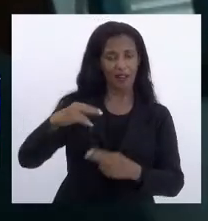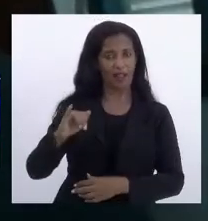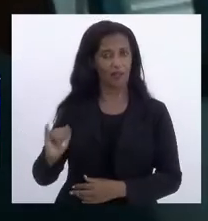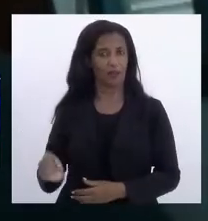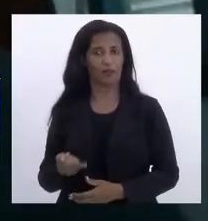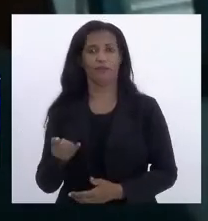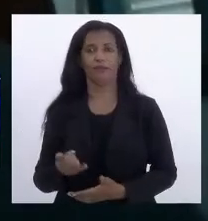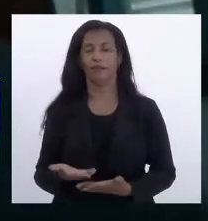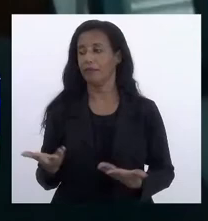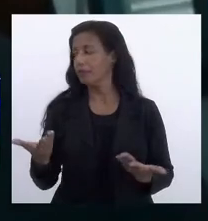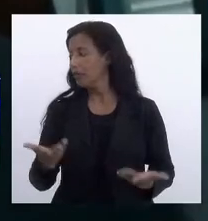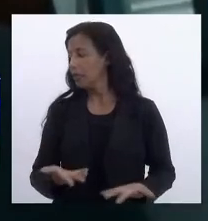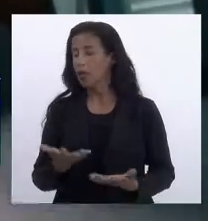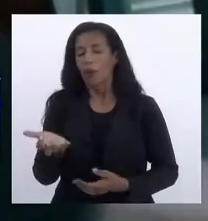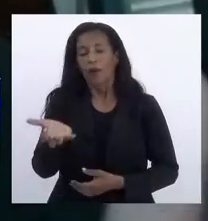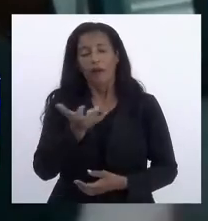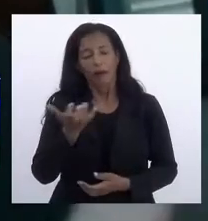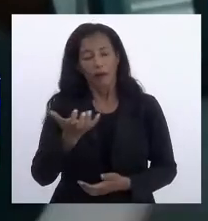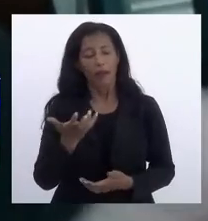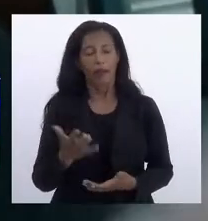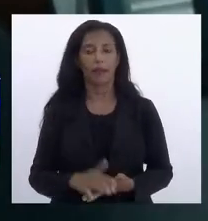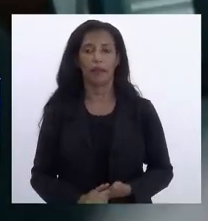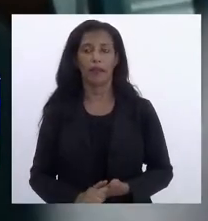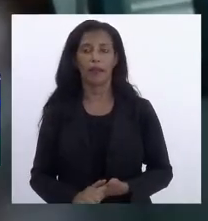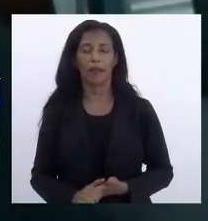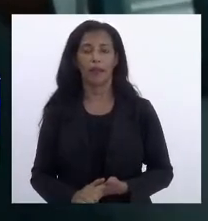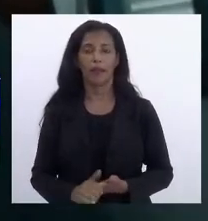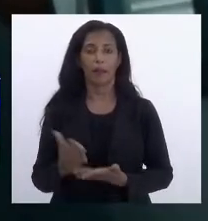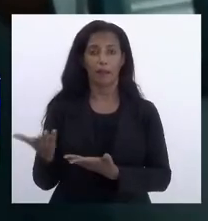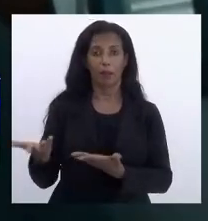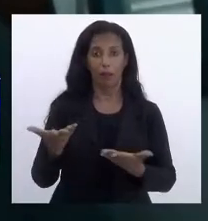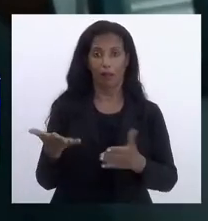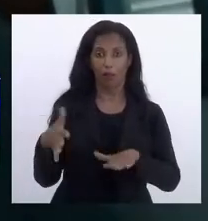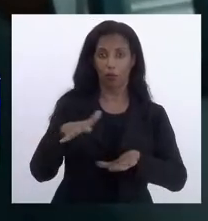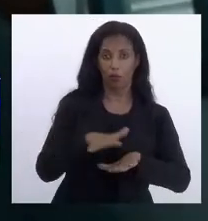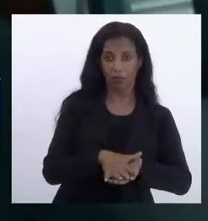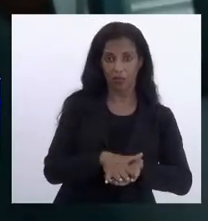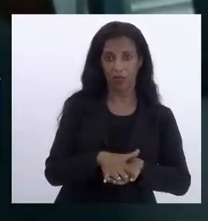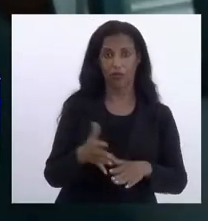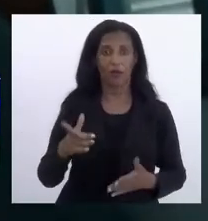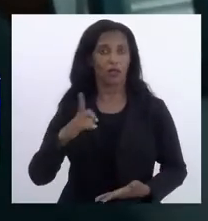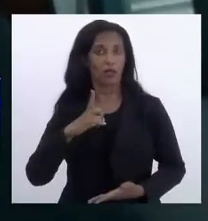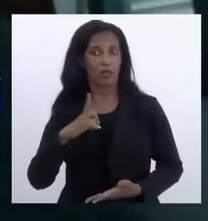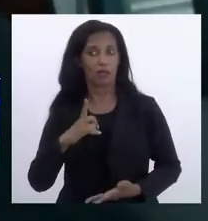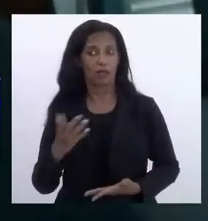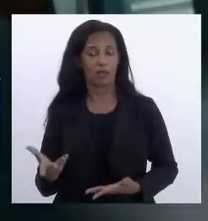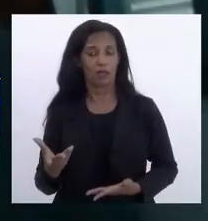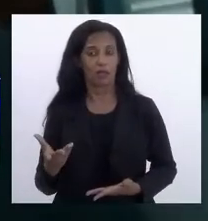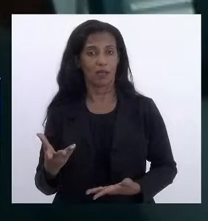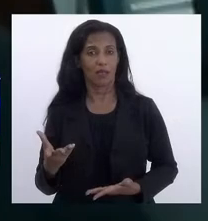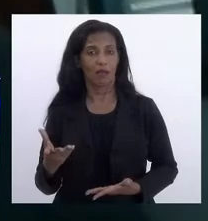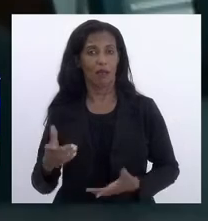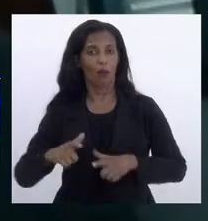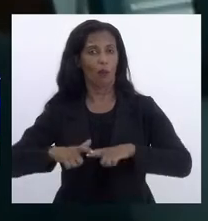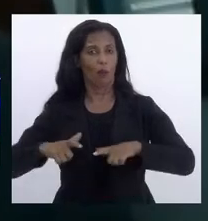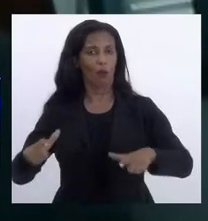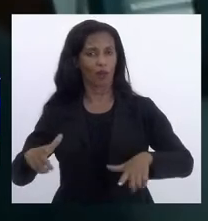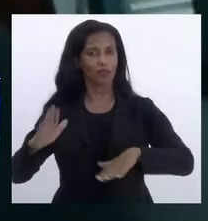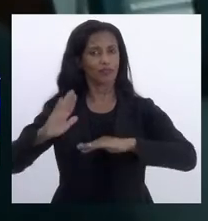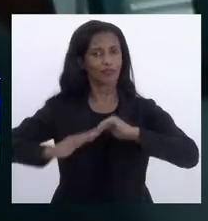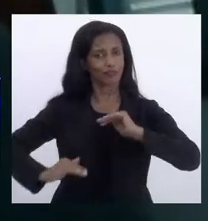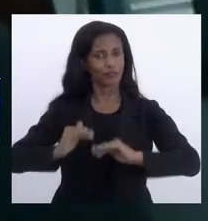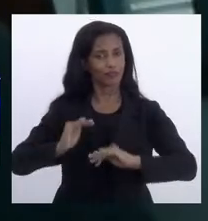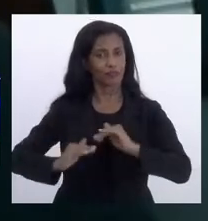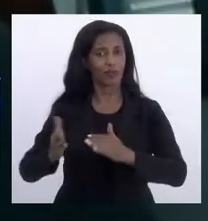reaproveitamento. Então, quer pelo lado inclusivo, quer por ser um grande estilista